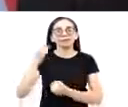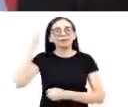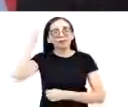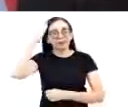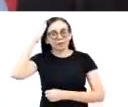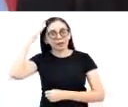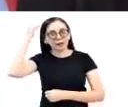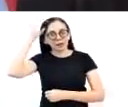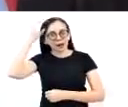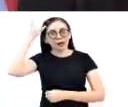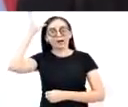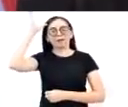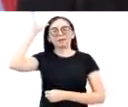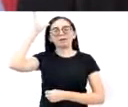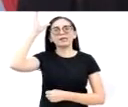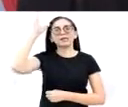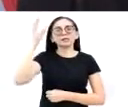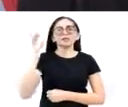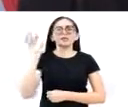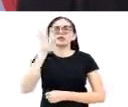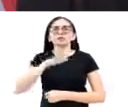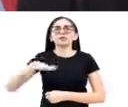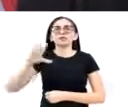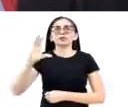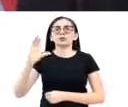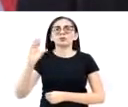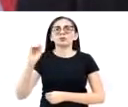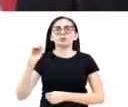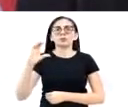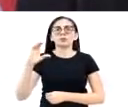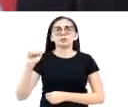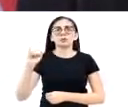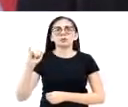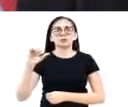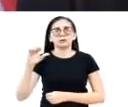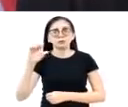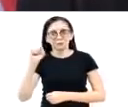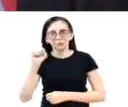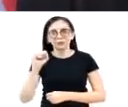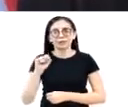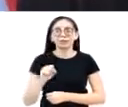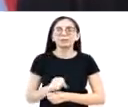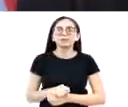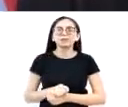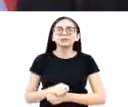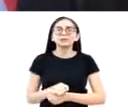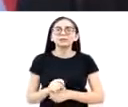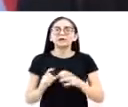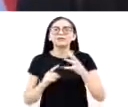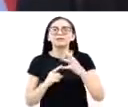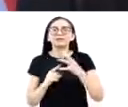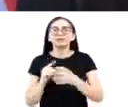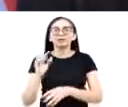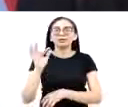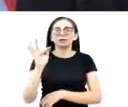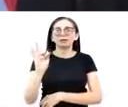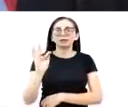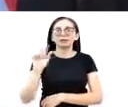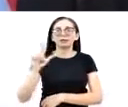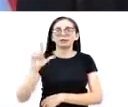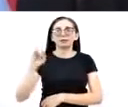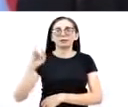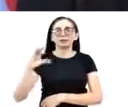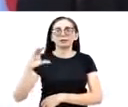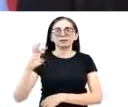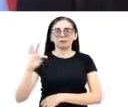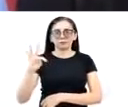seminário Saberes dos Cocais na FLICT, a Feira de Literatura, Cultura e Turismo da região dos Cocais.